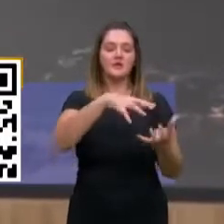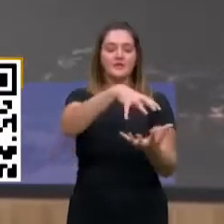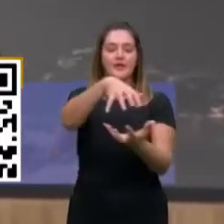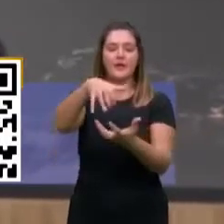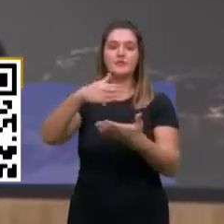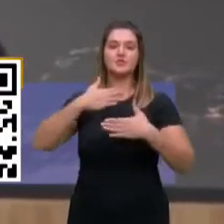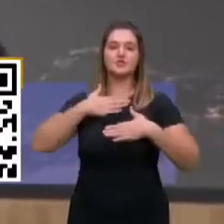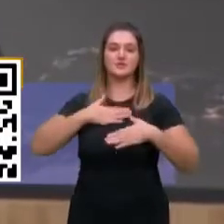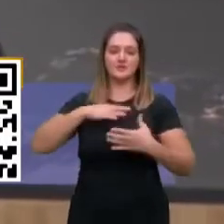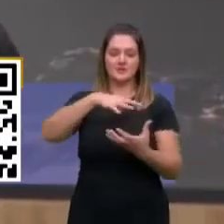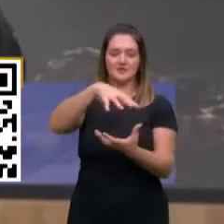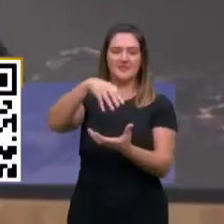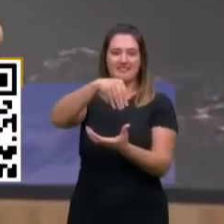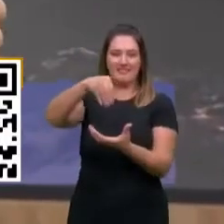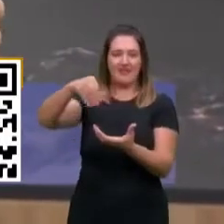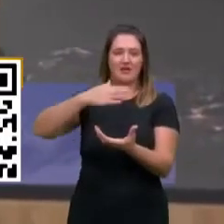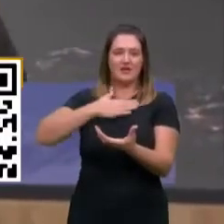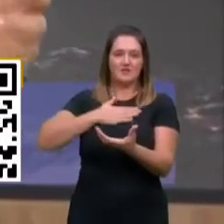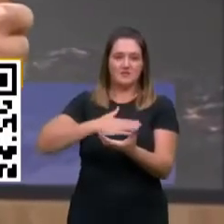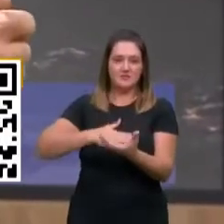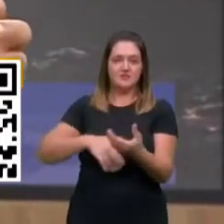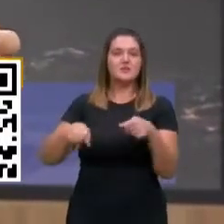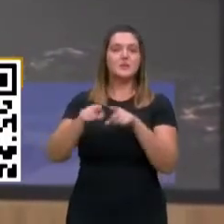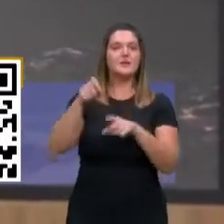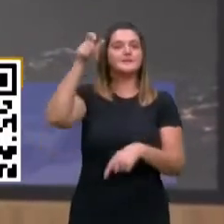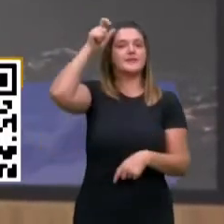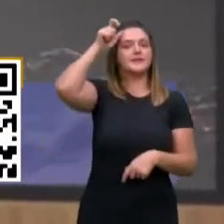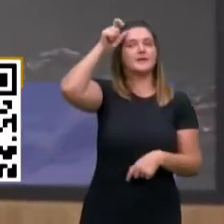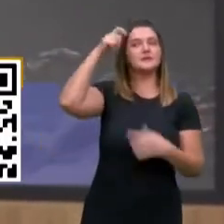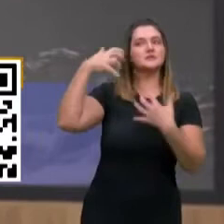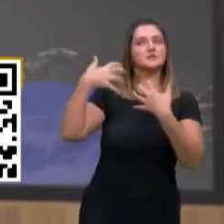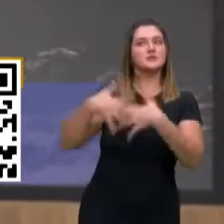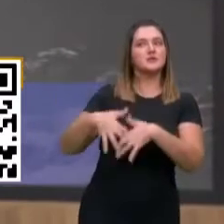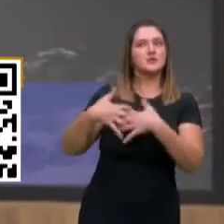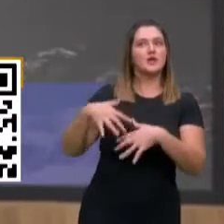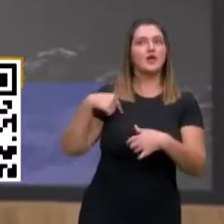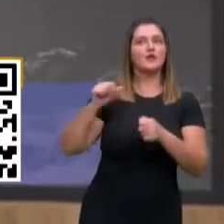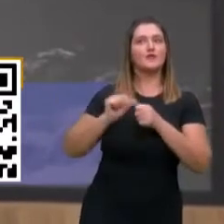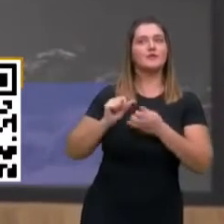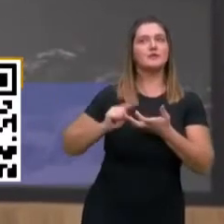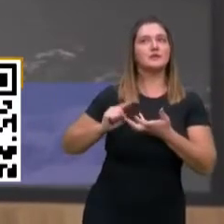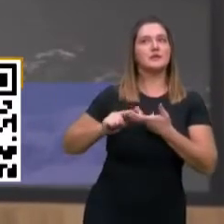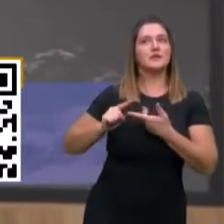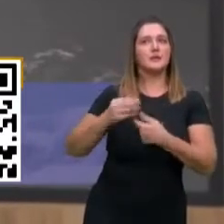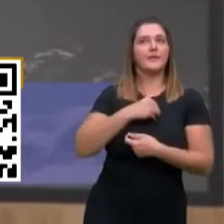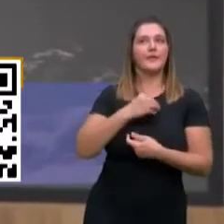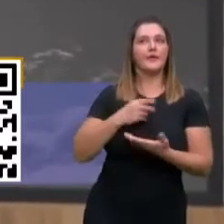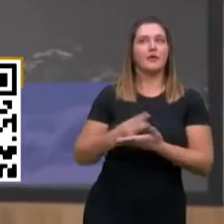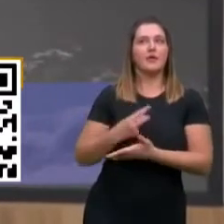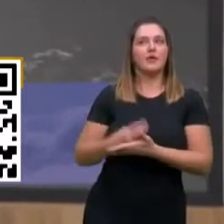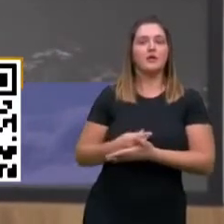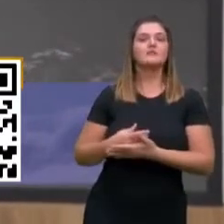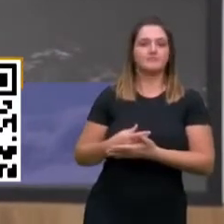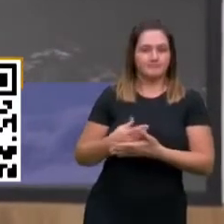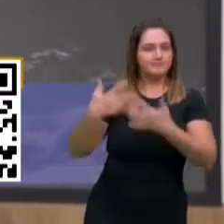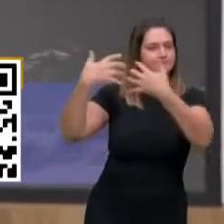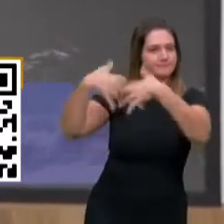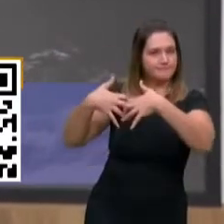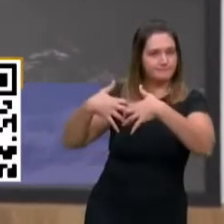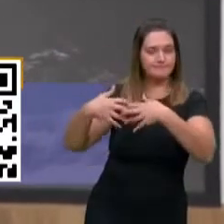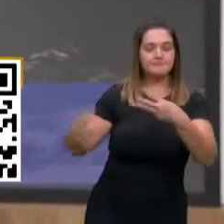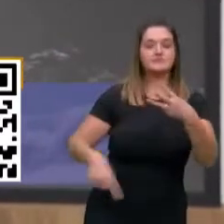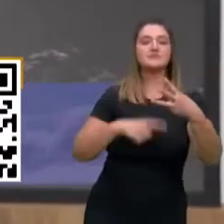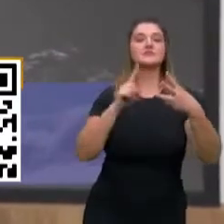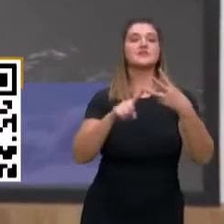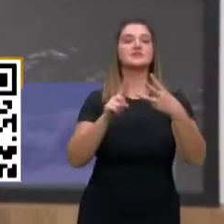para a terra. Segundo, um período de reflexão para Satanás. Terceiro, haverá no céu